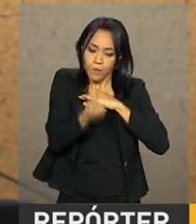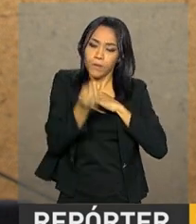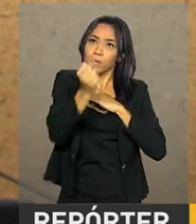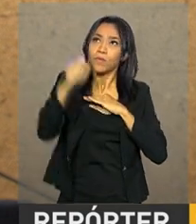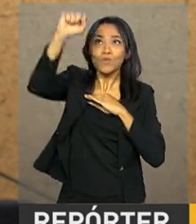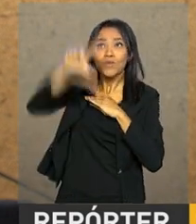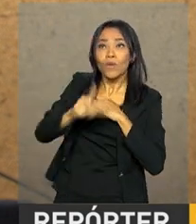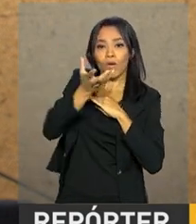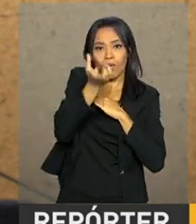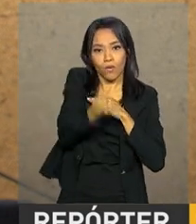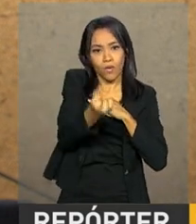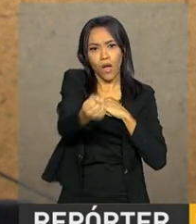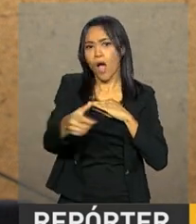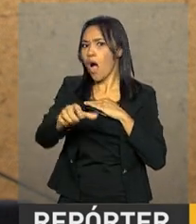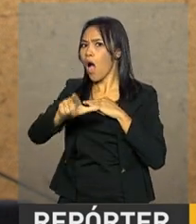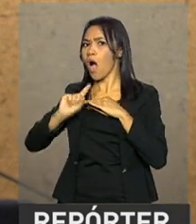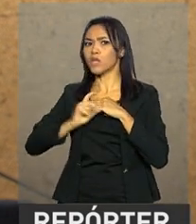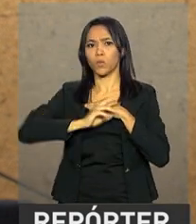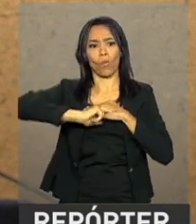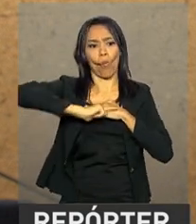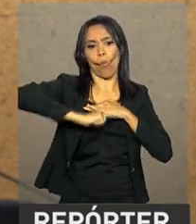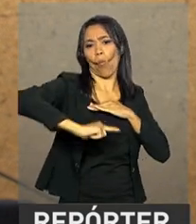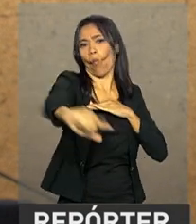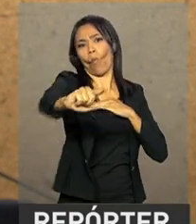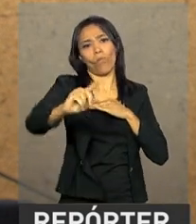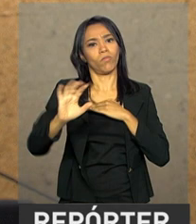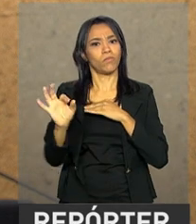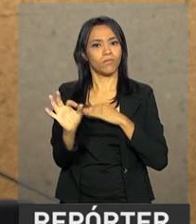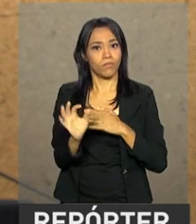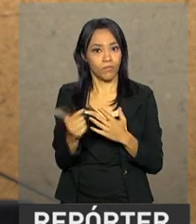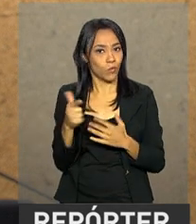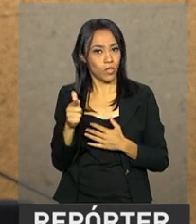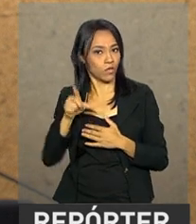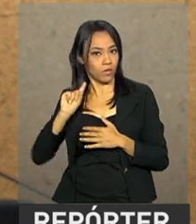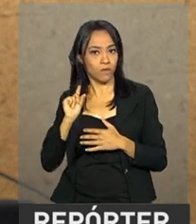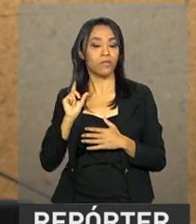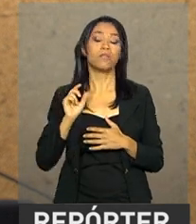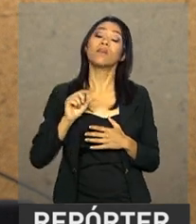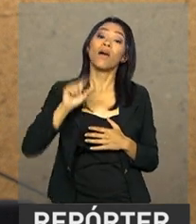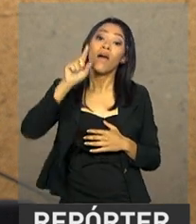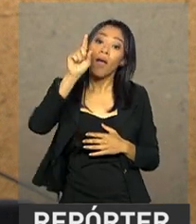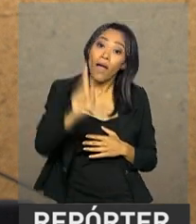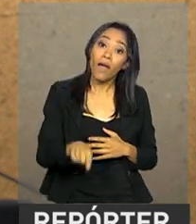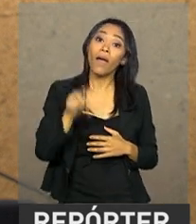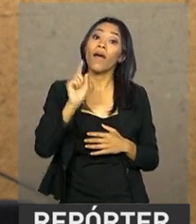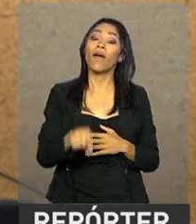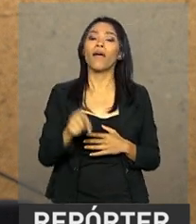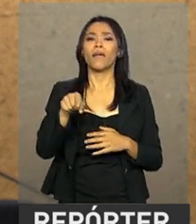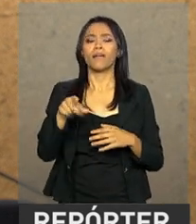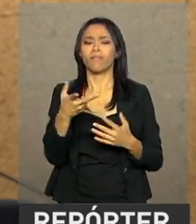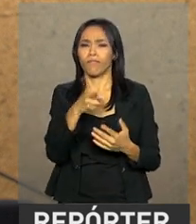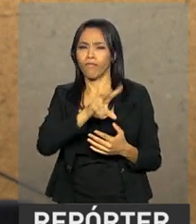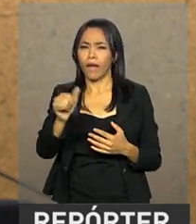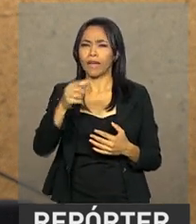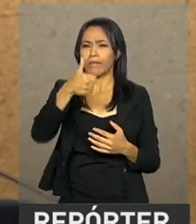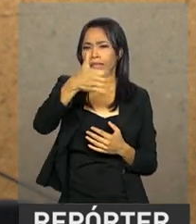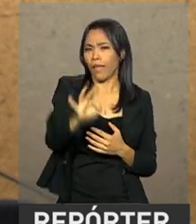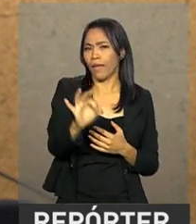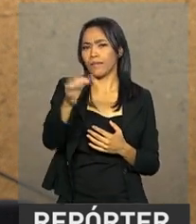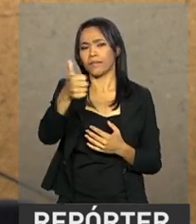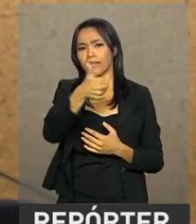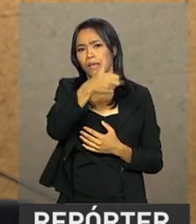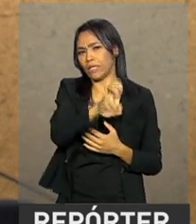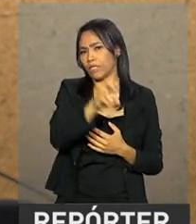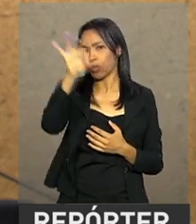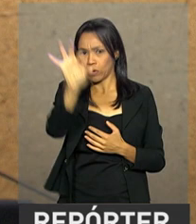área que não era ocupada antes para nenhuma outra atividade ã é um sistema que a vai abastecer de 10 a 15% do consumo